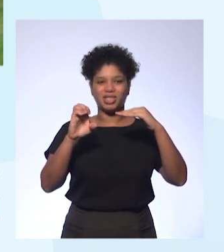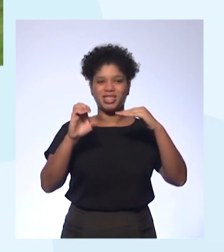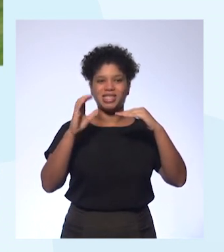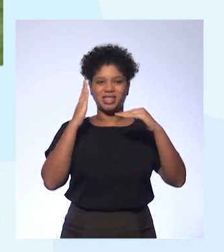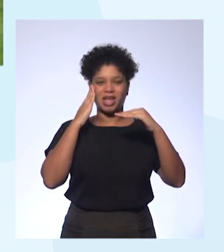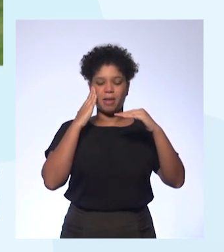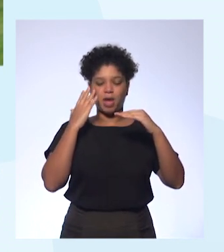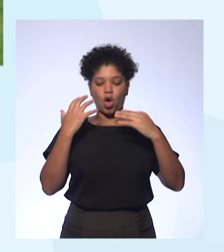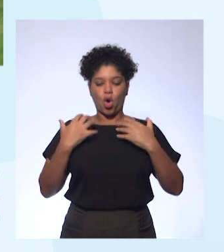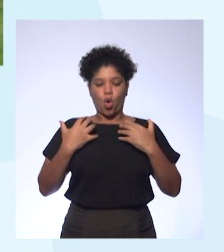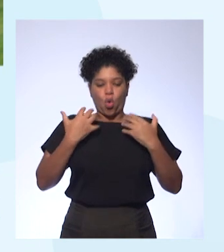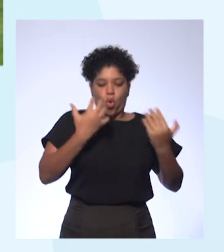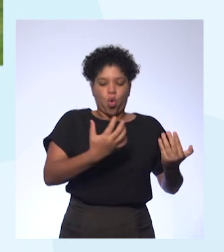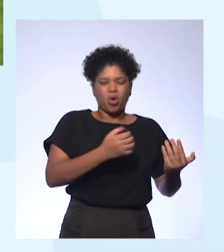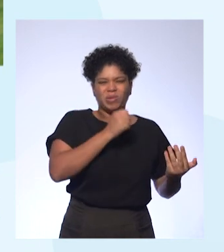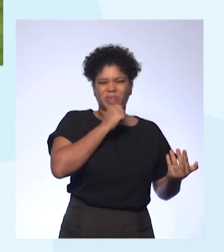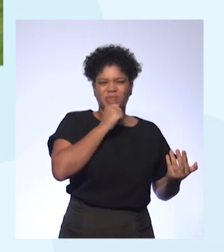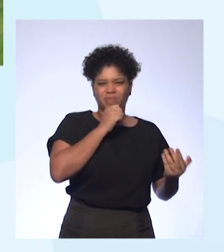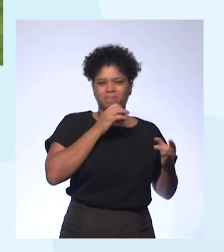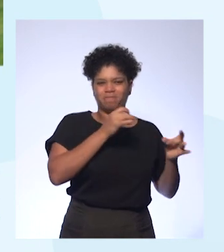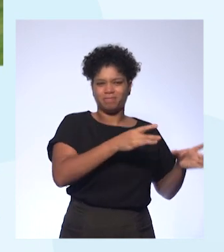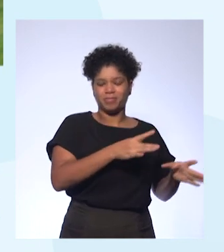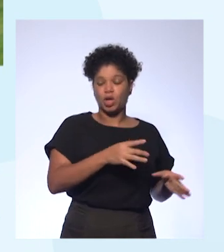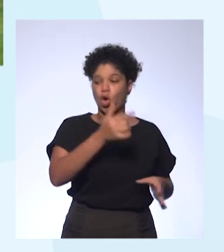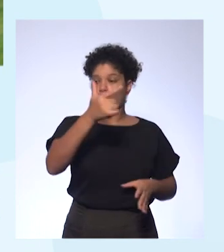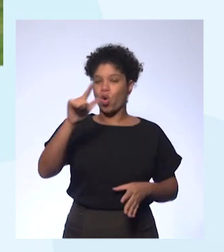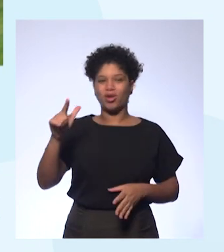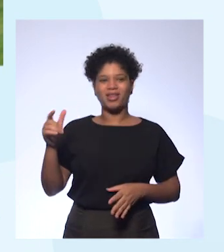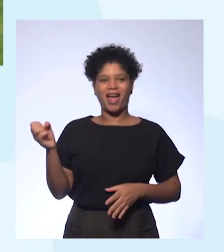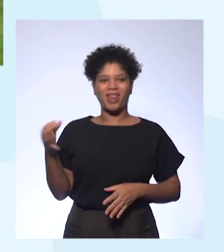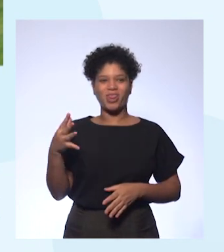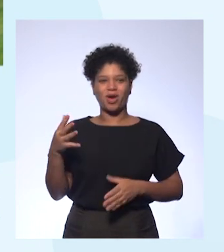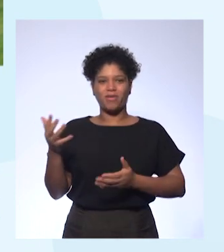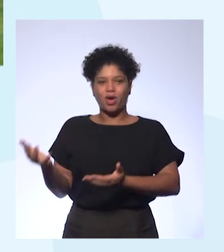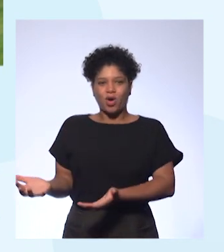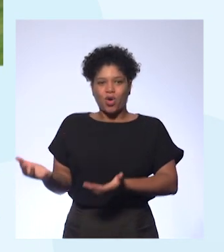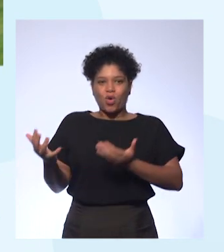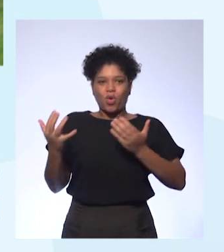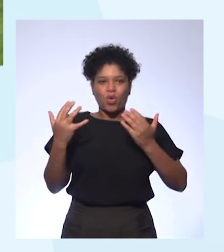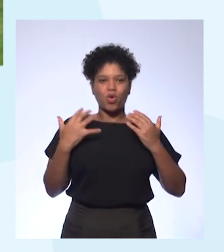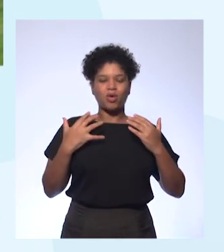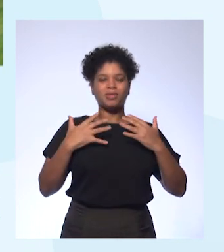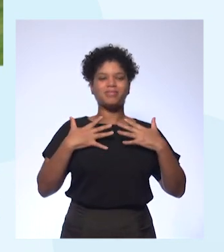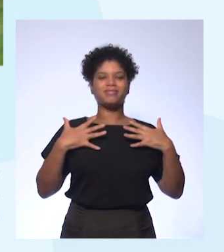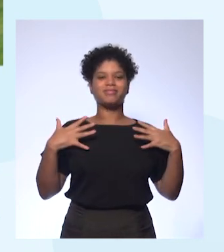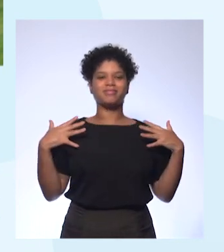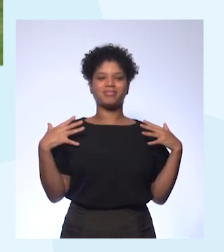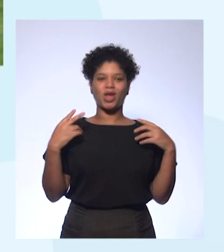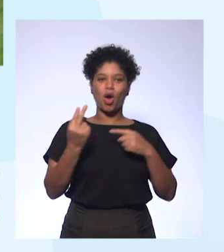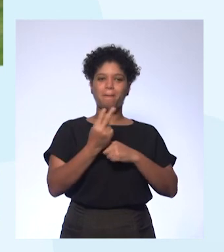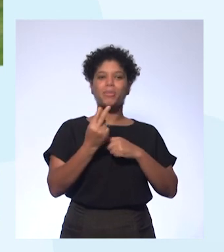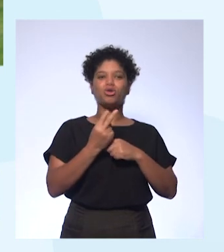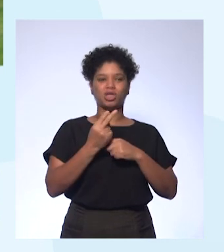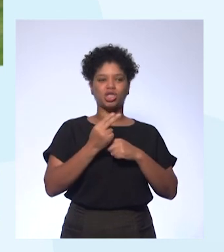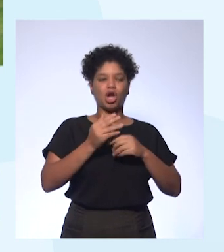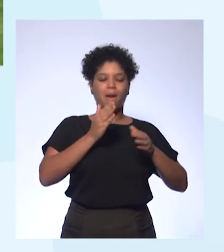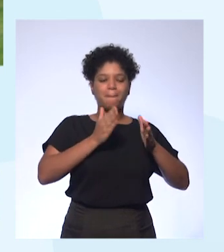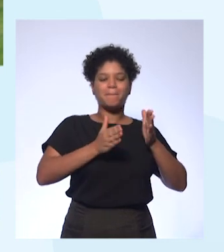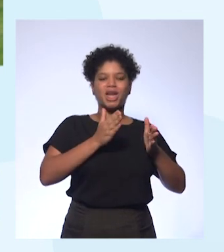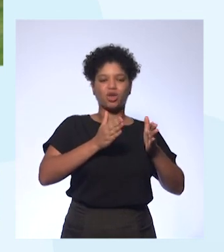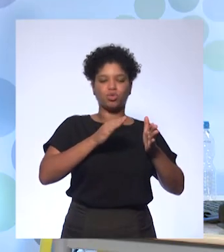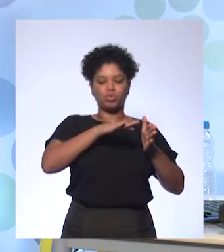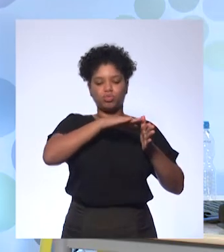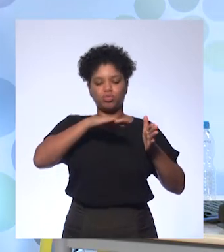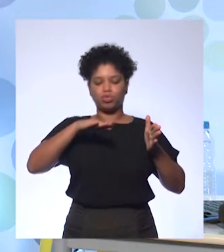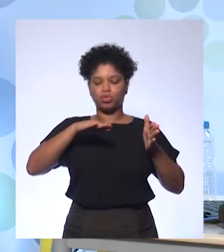velha e uma nova vai se formar. Então, existem esses períodos aí. Então, esse crescimento deles é como se fosse uma